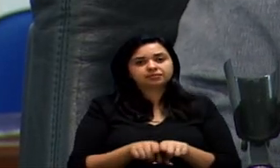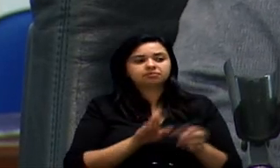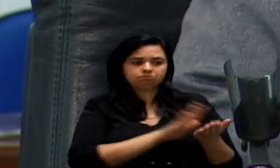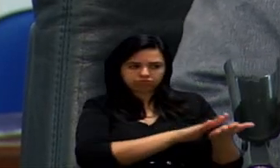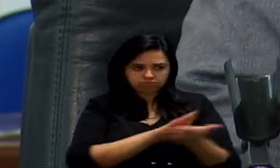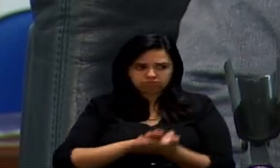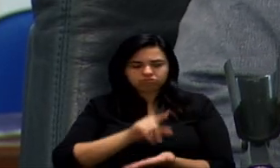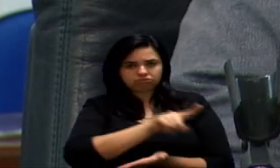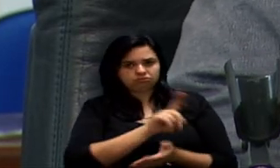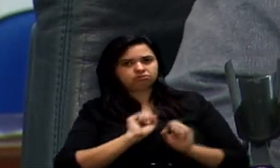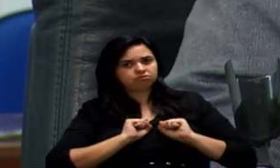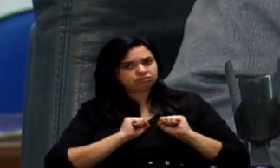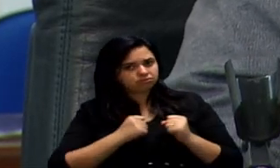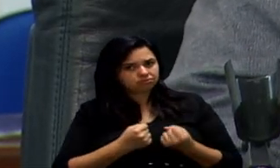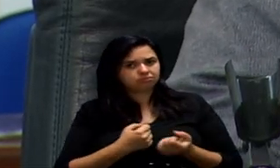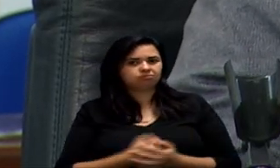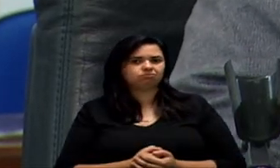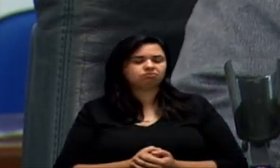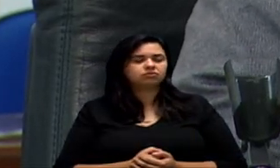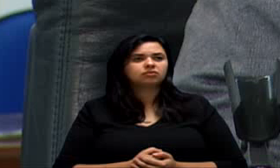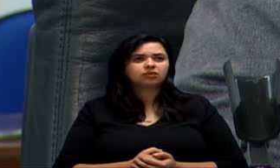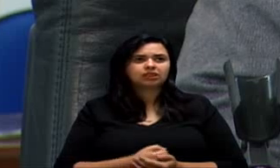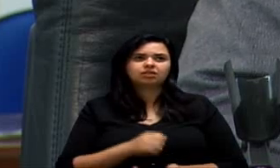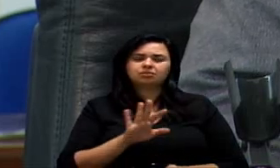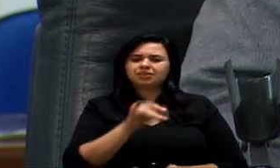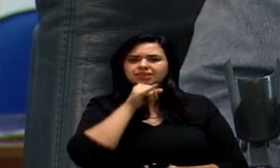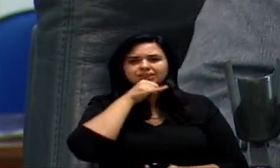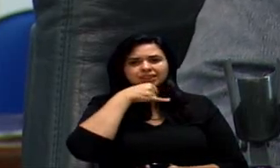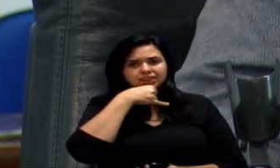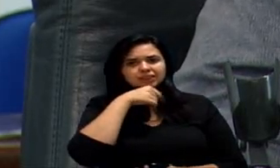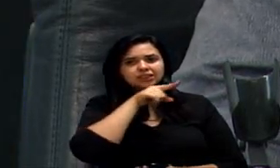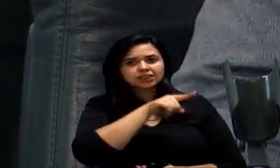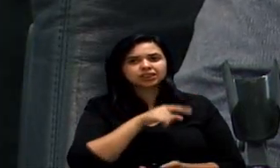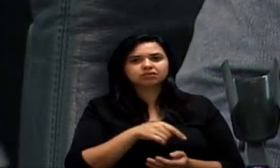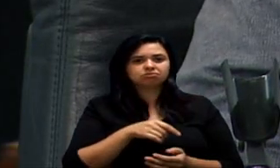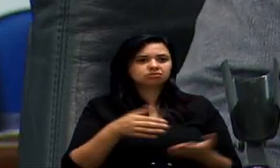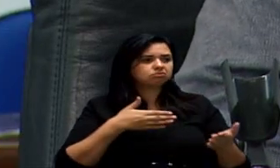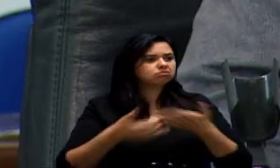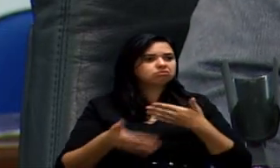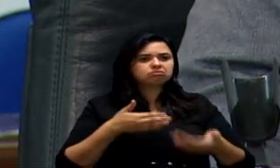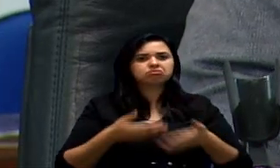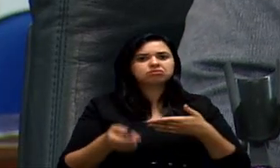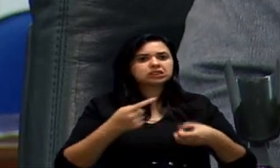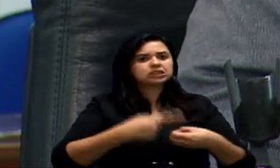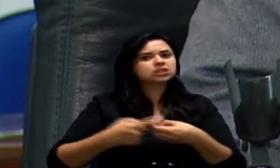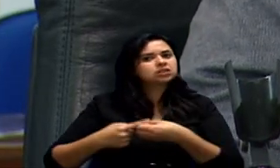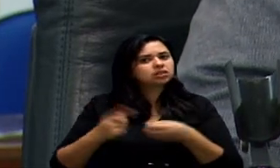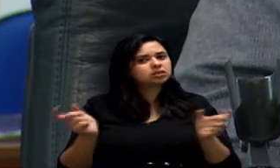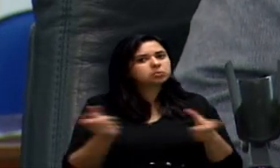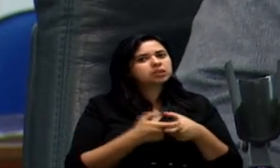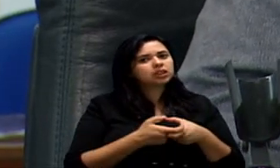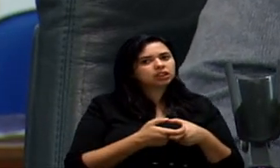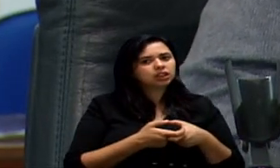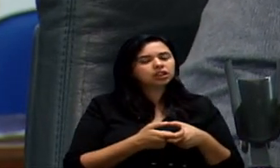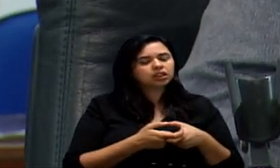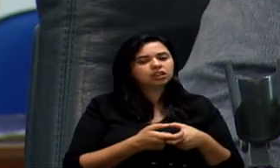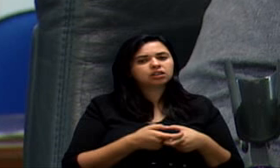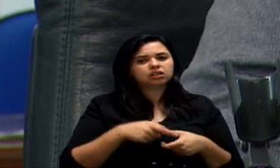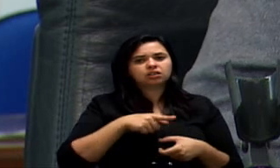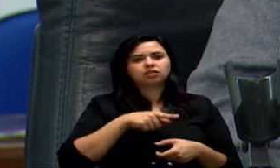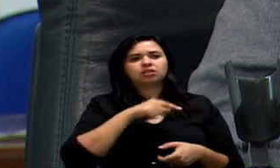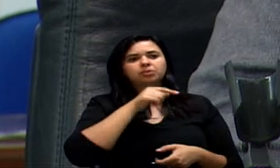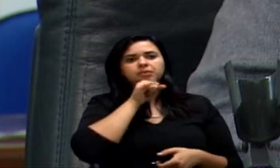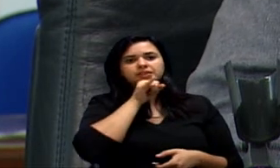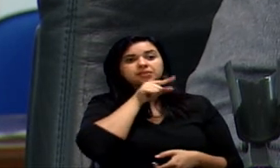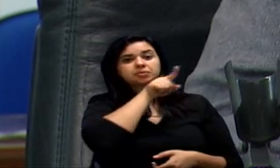seu requerimento e fico muito triste com que forma é tratada. Você vai em qualquer cidade do interior, minha esposa era da cidade de Itaguaí, e sempre